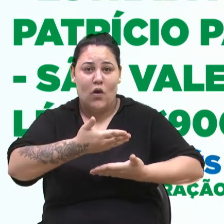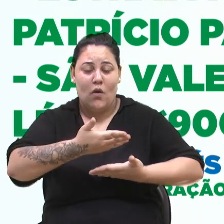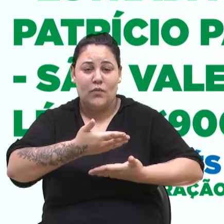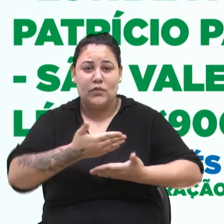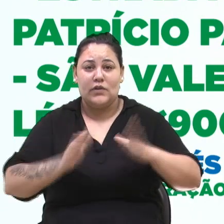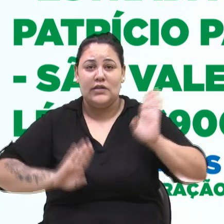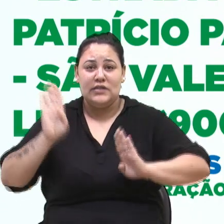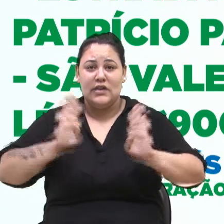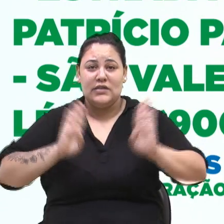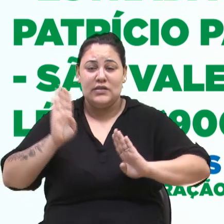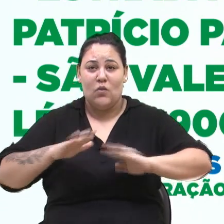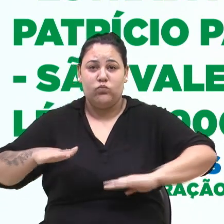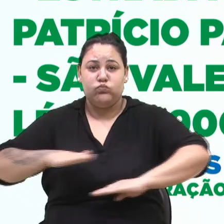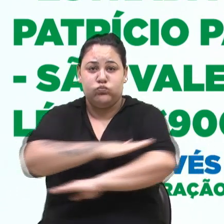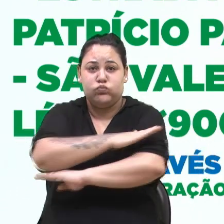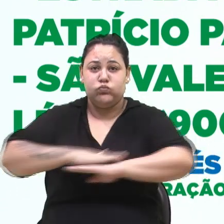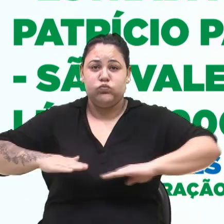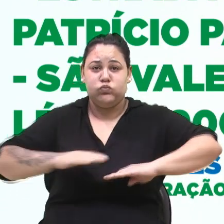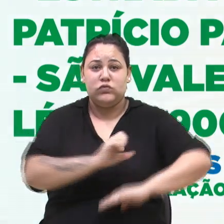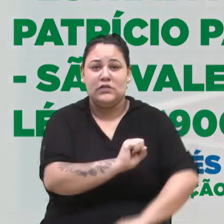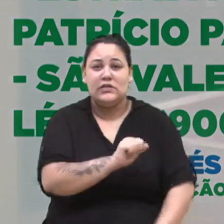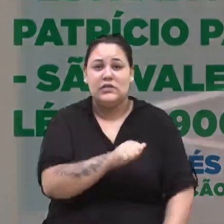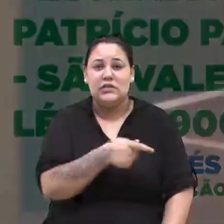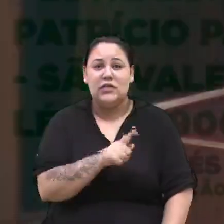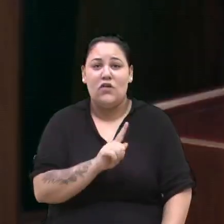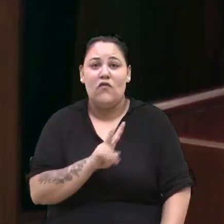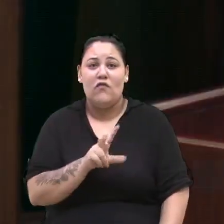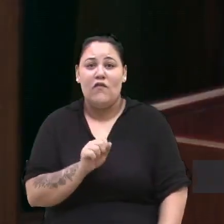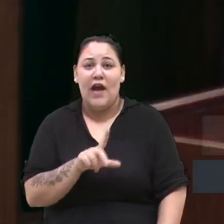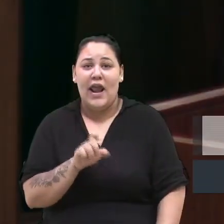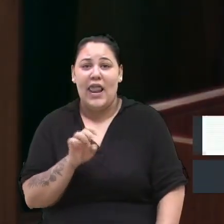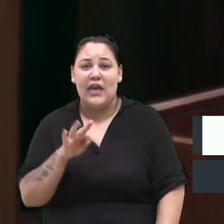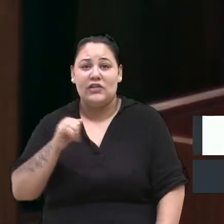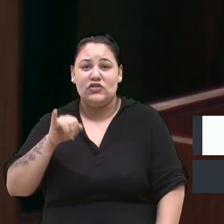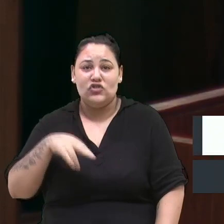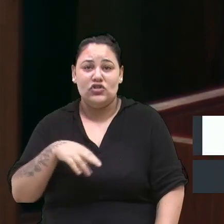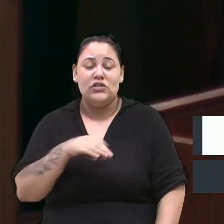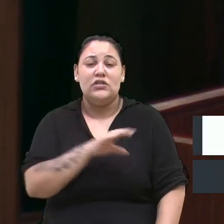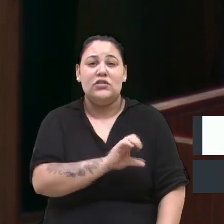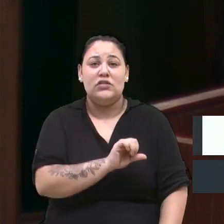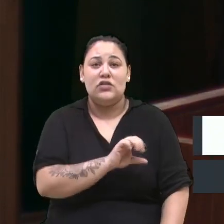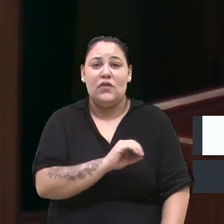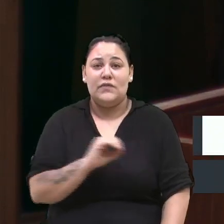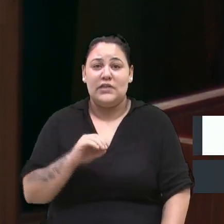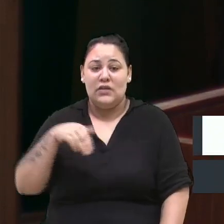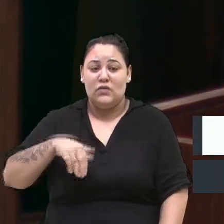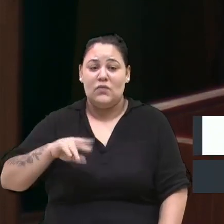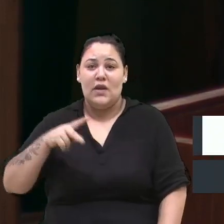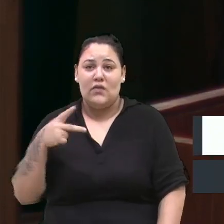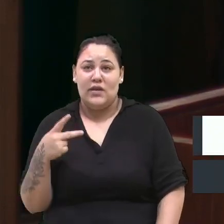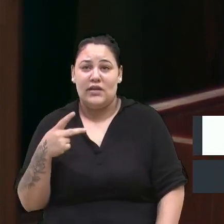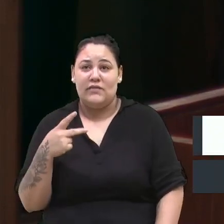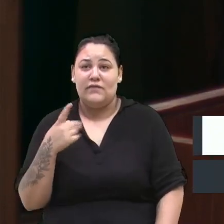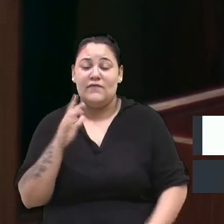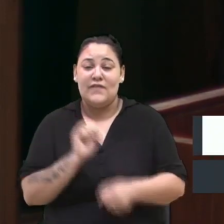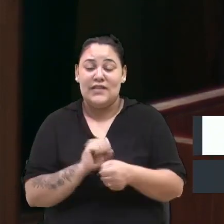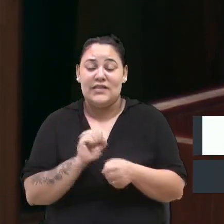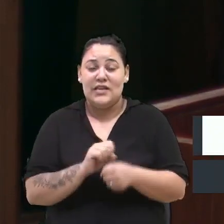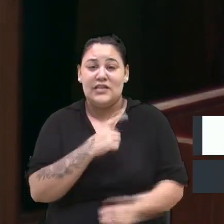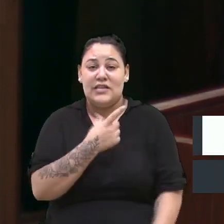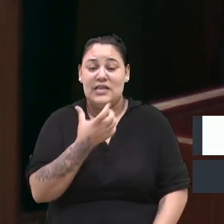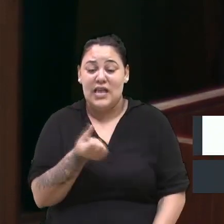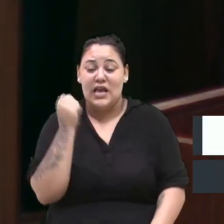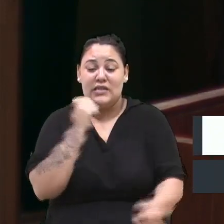asfalto de São Valentim da Sexta Légua, que são 900 metros, fazia 16 anos que eles estavam esperando. 16